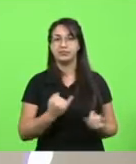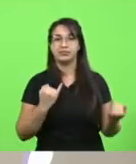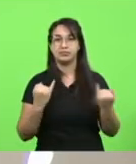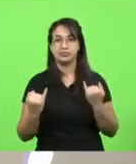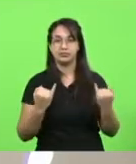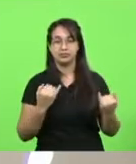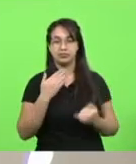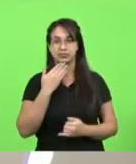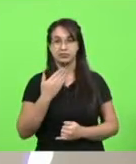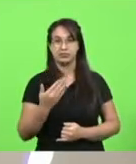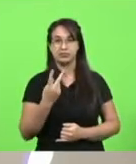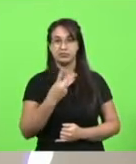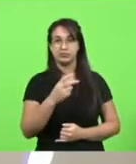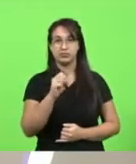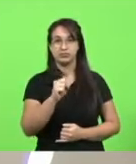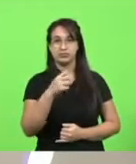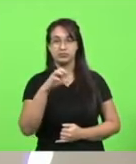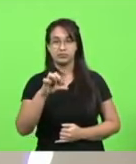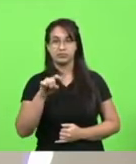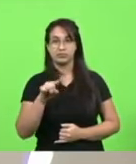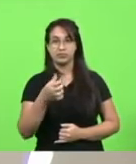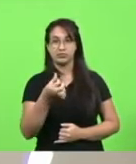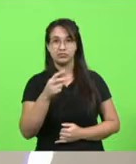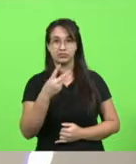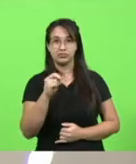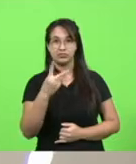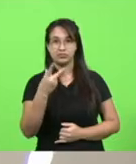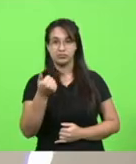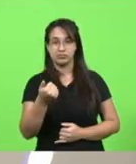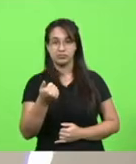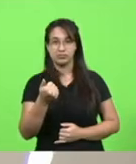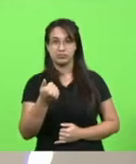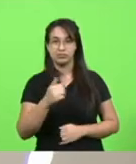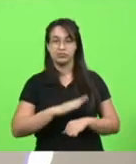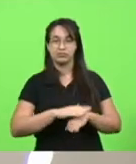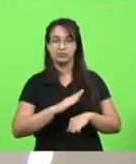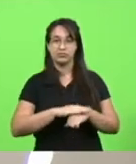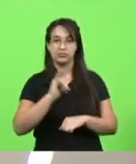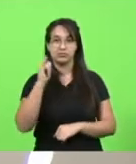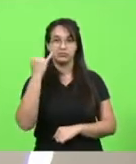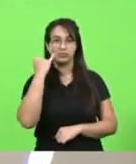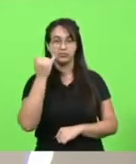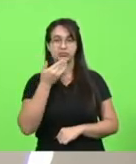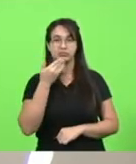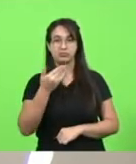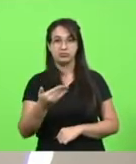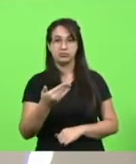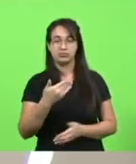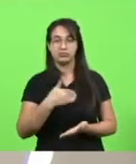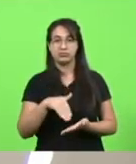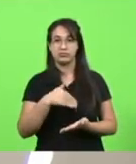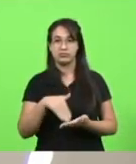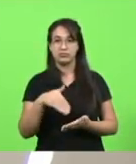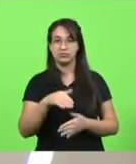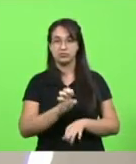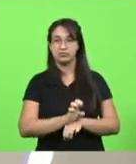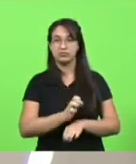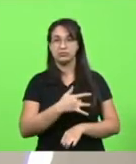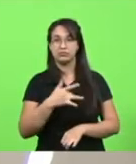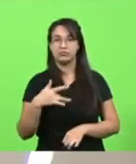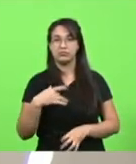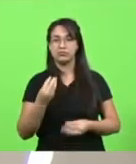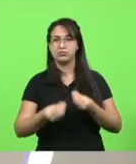informação 289.6 de 2021, autor deputado Gessé Lopes, solicitando ao secretário de Estado da Educação informações acerca das